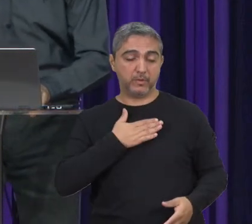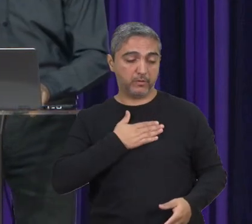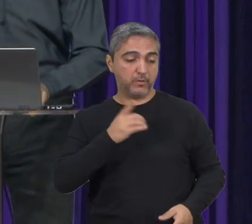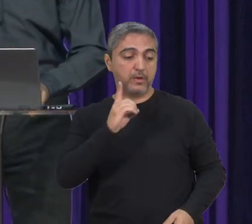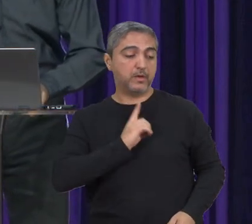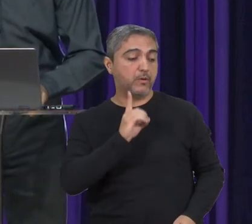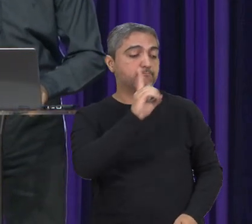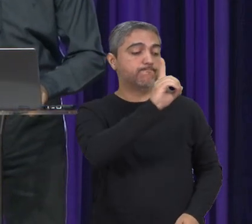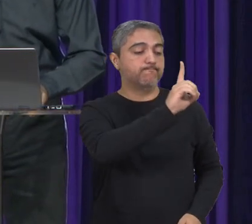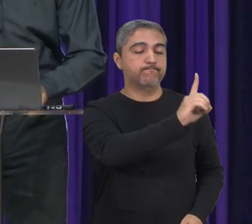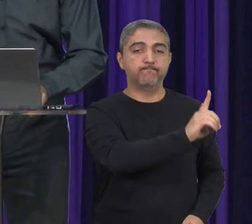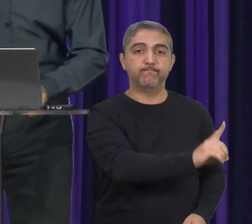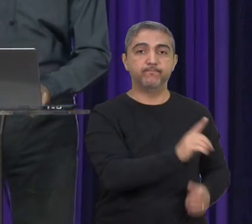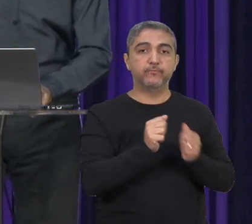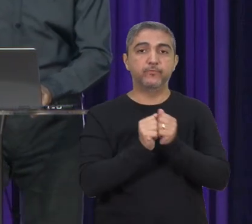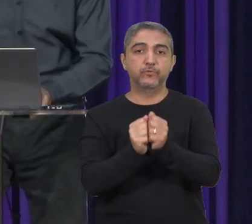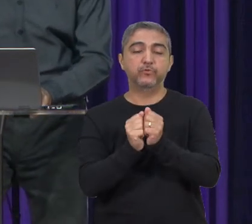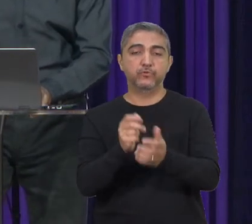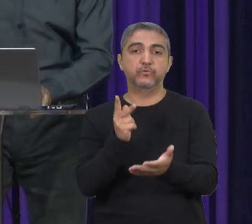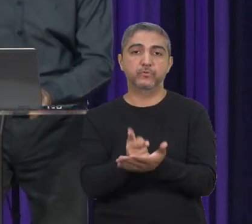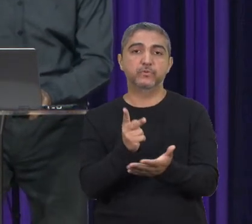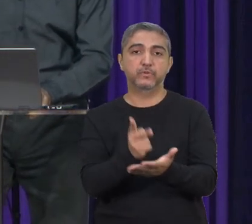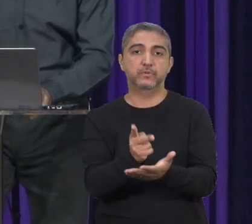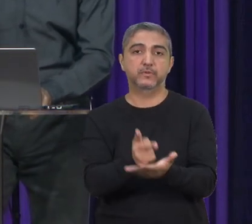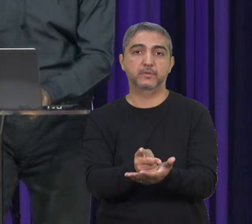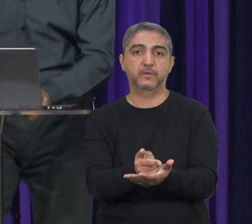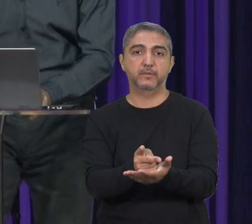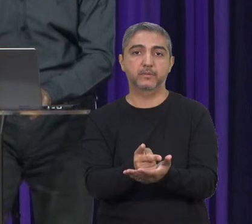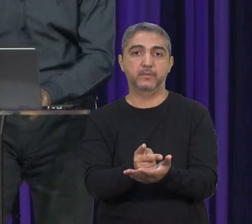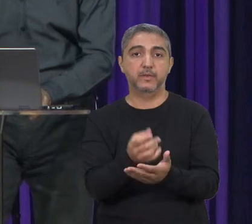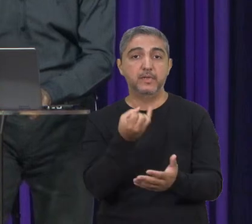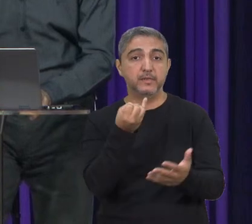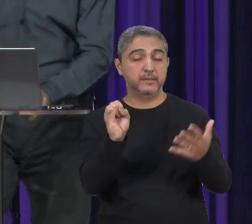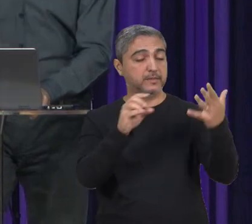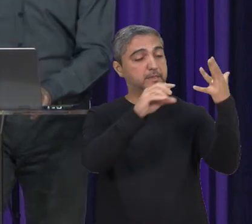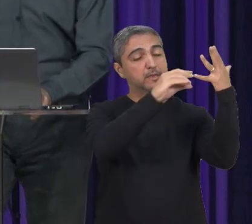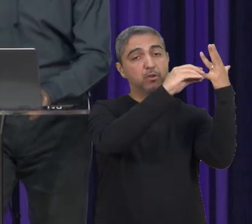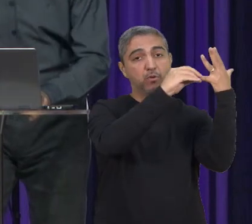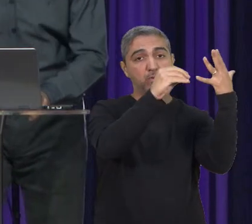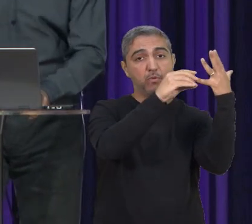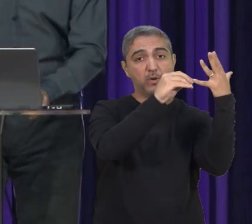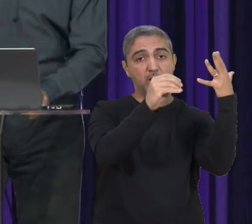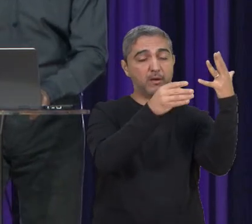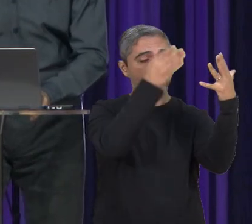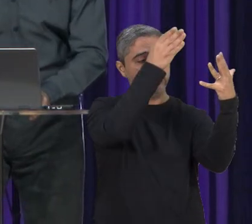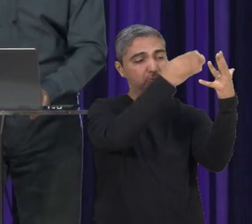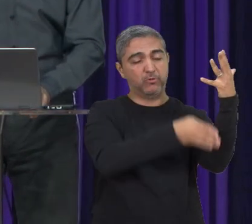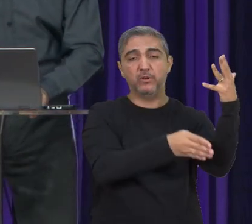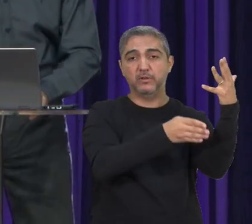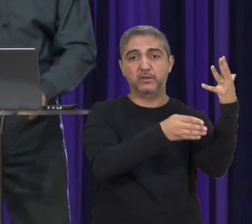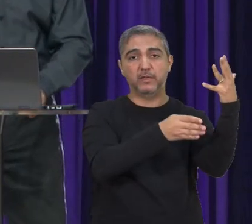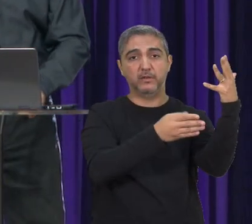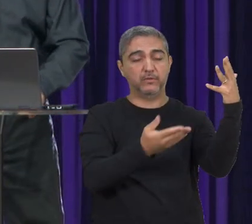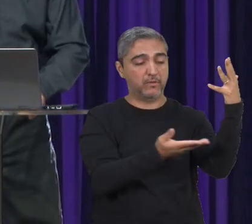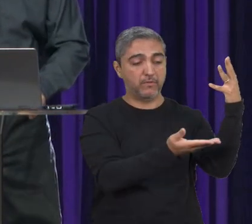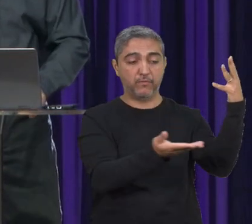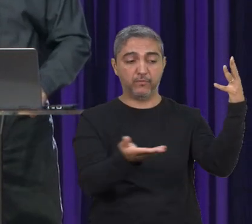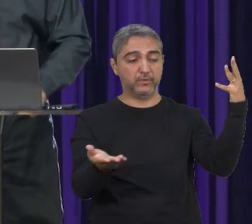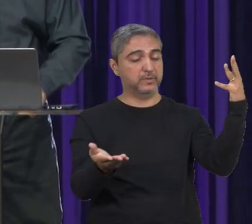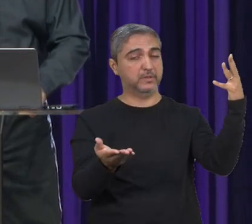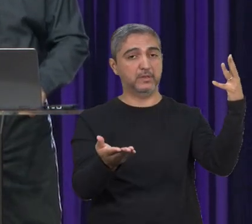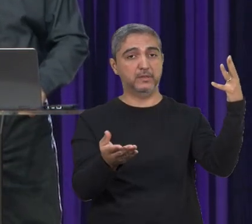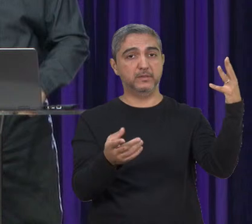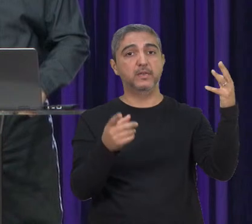pode amar se não estiver na videira, vocês também não